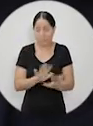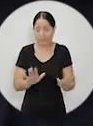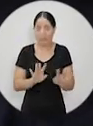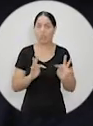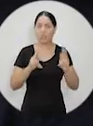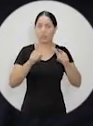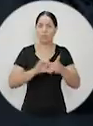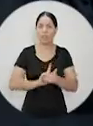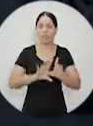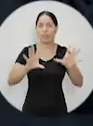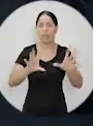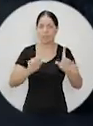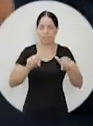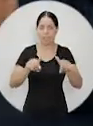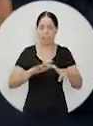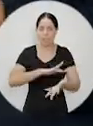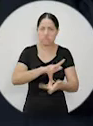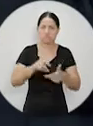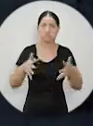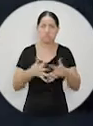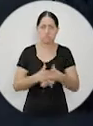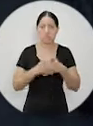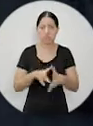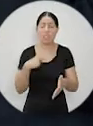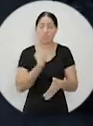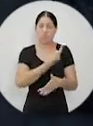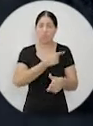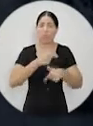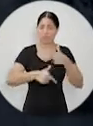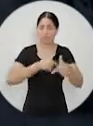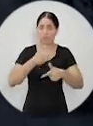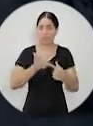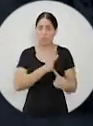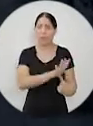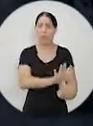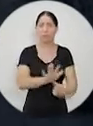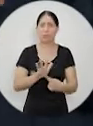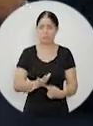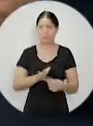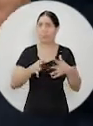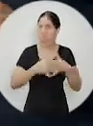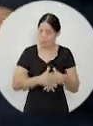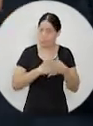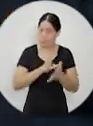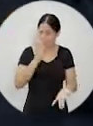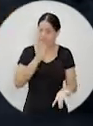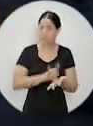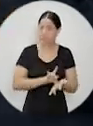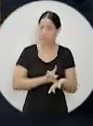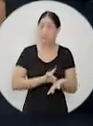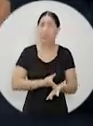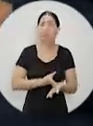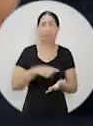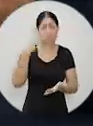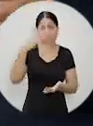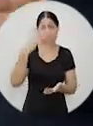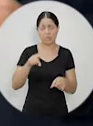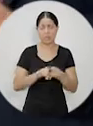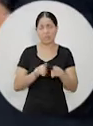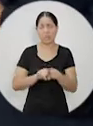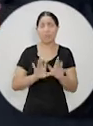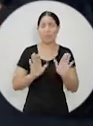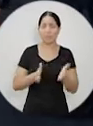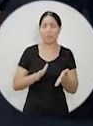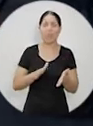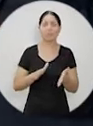O mundo é complexo e parte nossa, do nosso trabalho é mostrar isso à população e à própria advocacia. Mas a